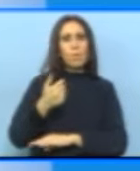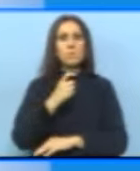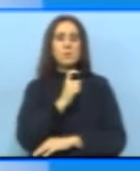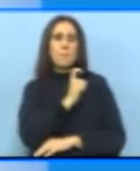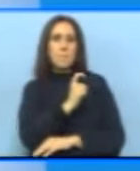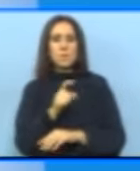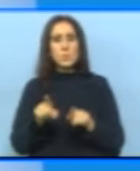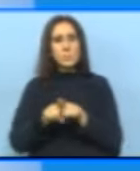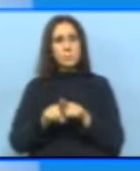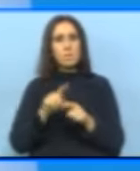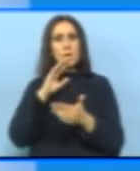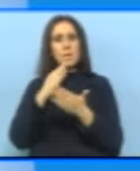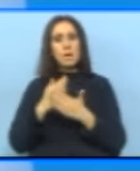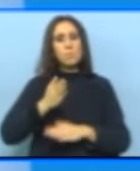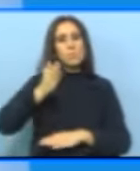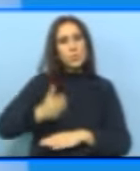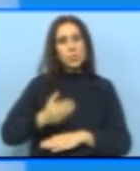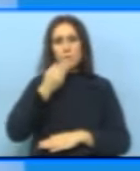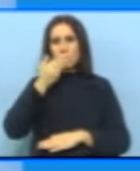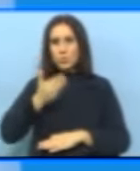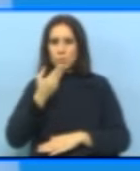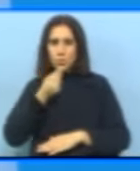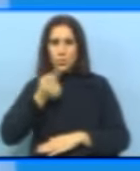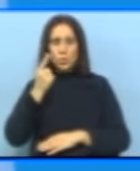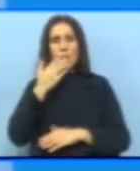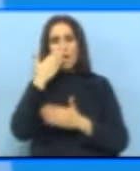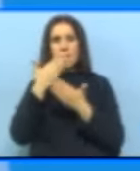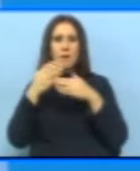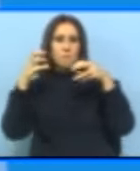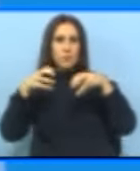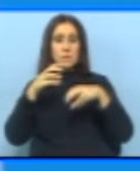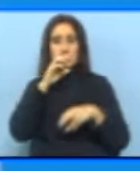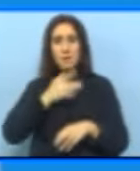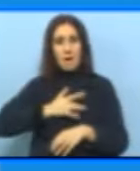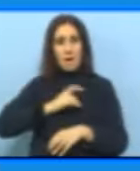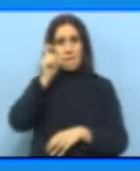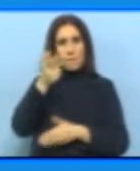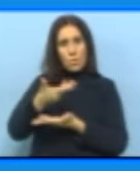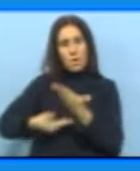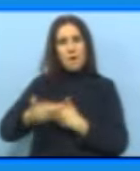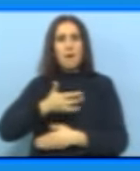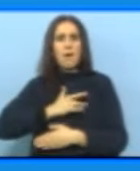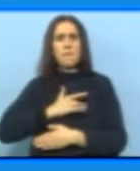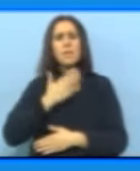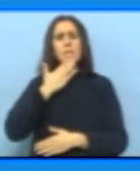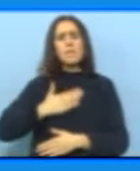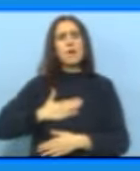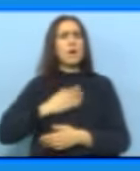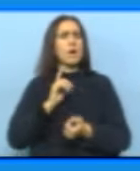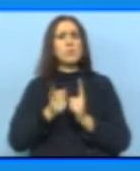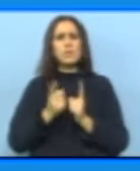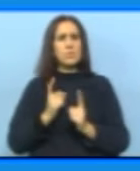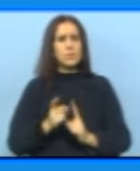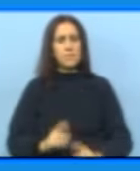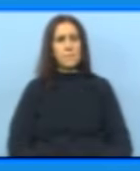e chover sobre justos e injustos. Se amardes aqueles que vos amam, que recompensa tereis?